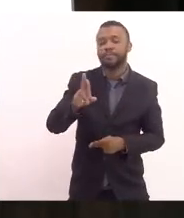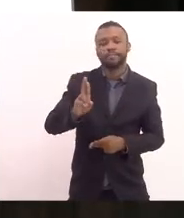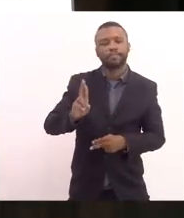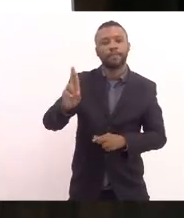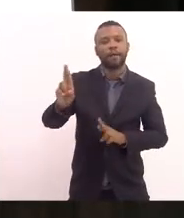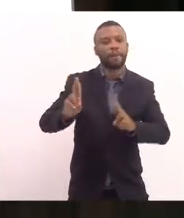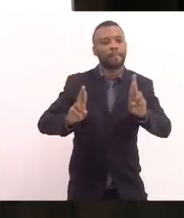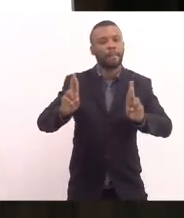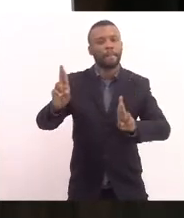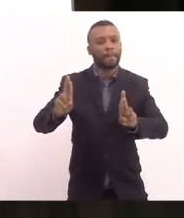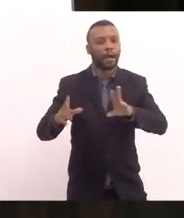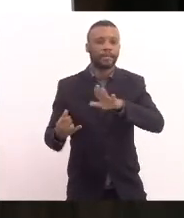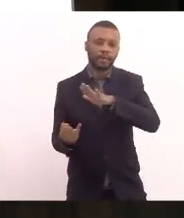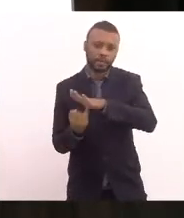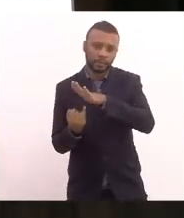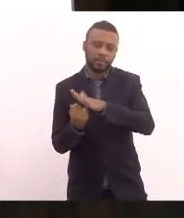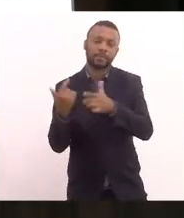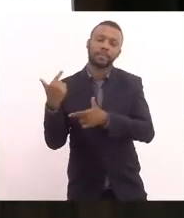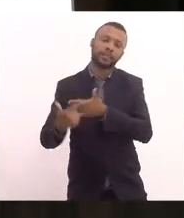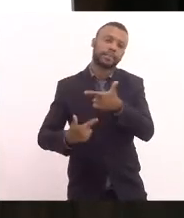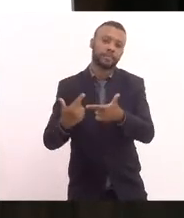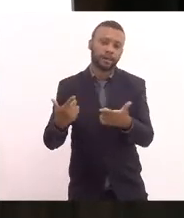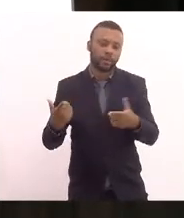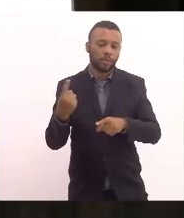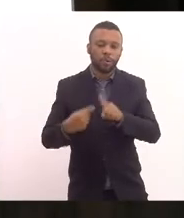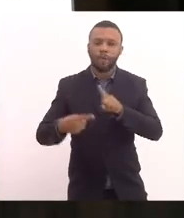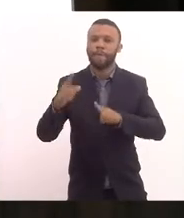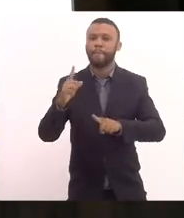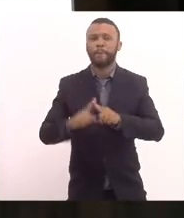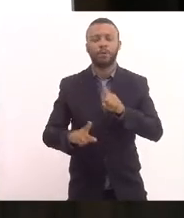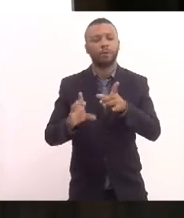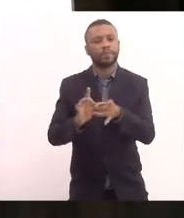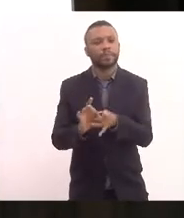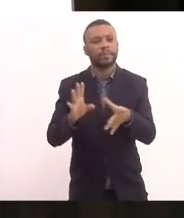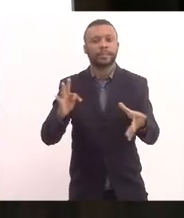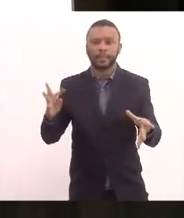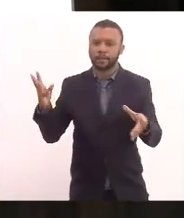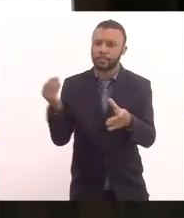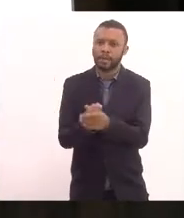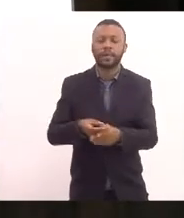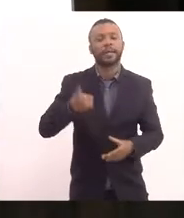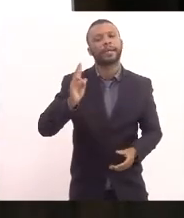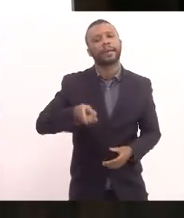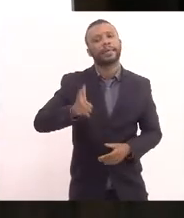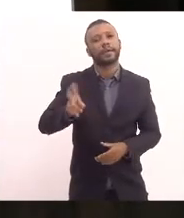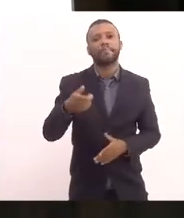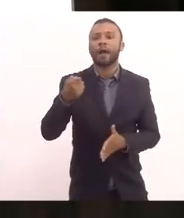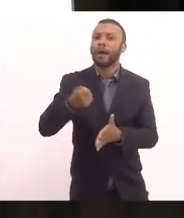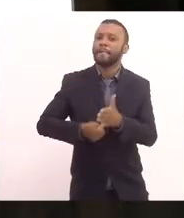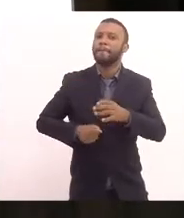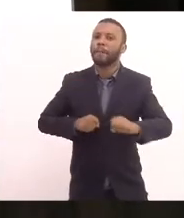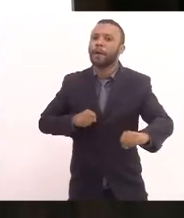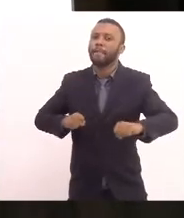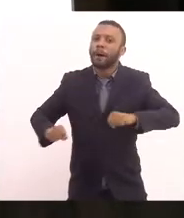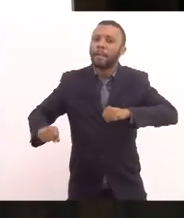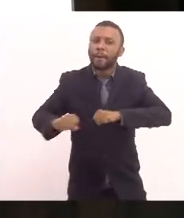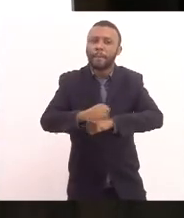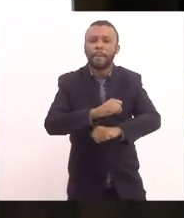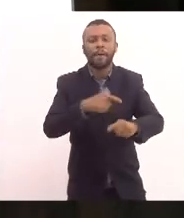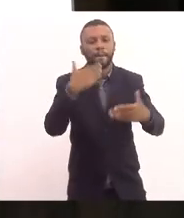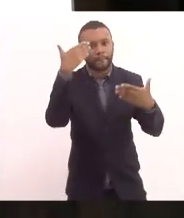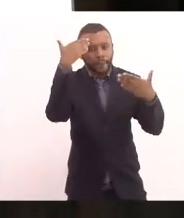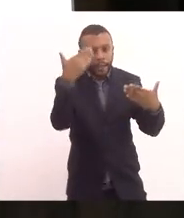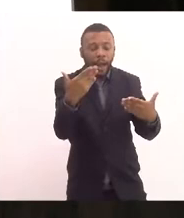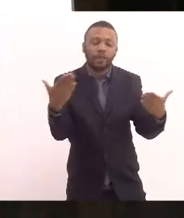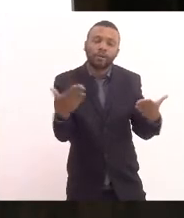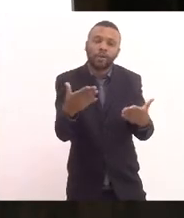que fazem muito bem esse trabalho acontecido, democraticamente, que é sempre a luta que a gente faz no nosso país. Obrigado, vou